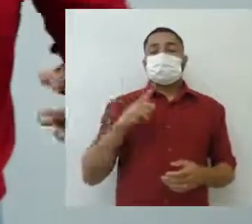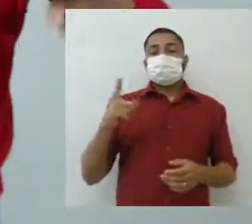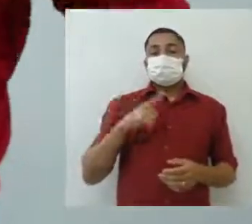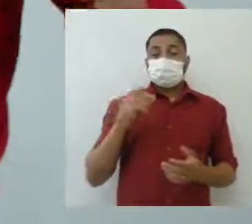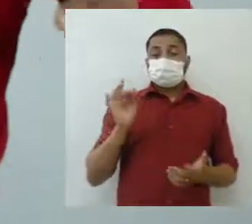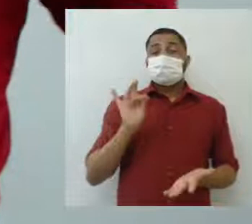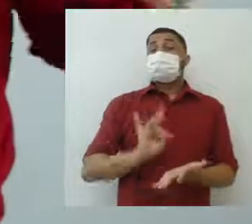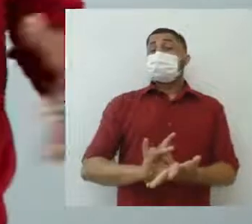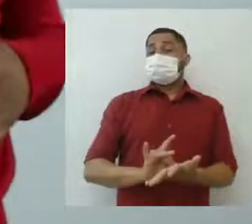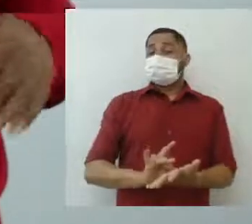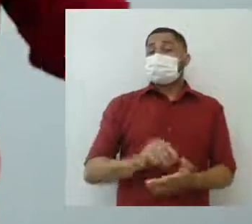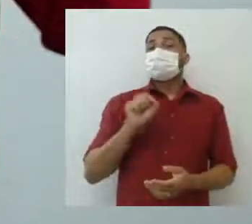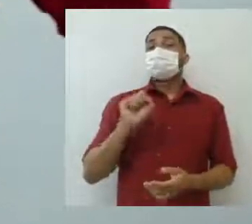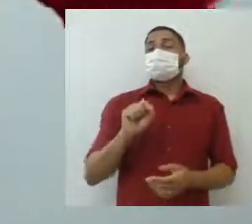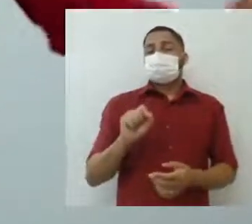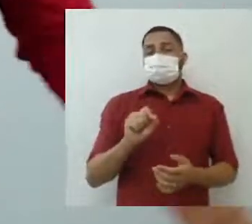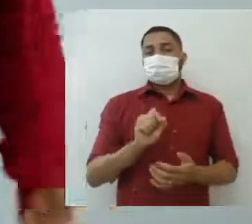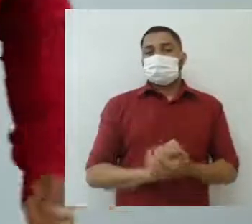realidade, fundamentada em quê? No